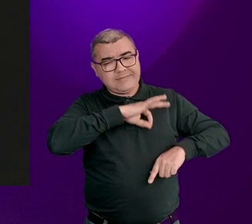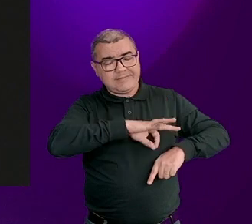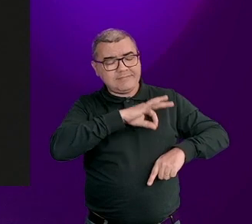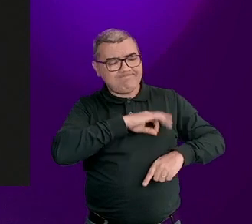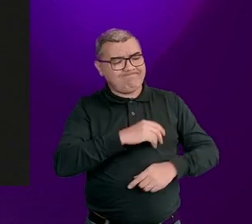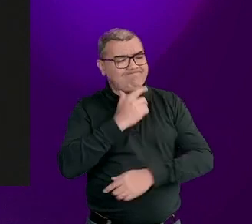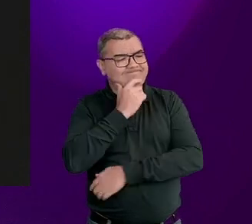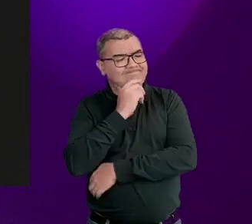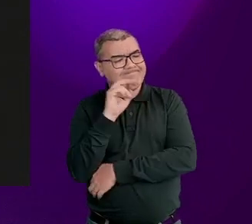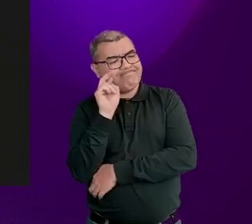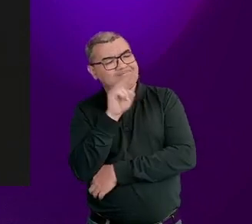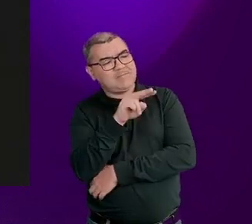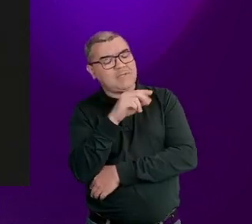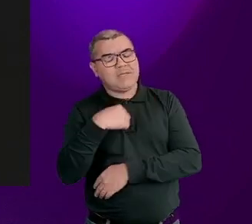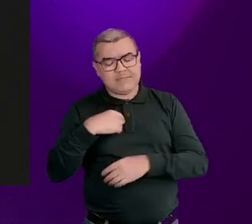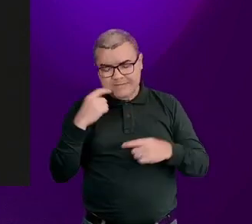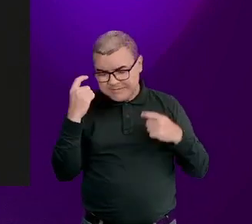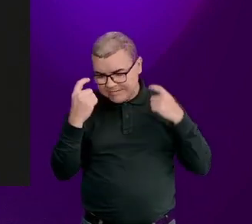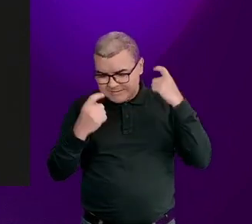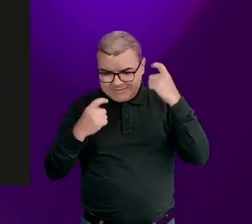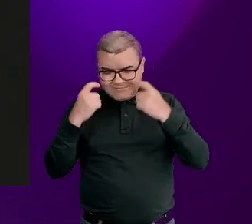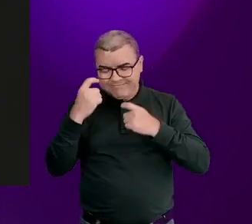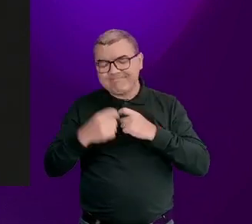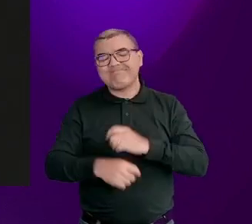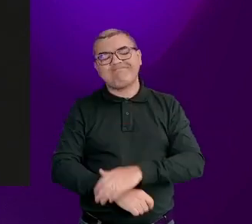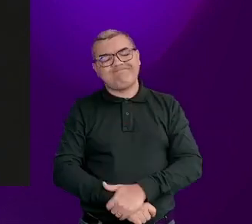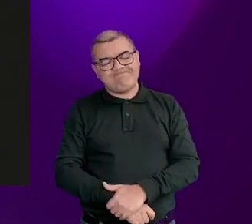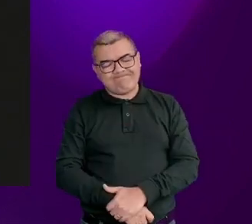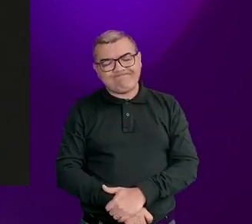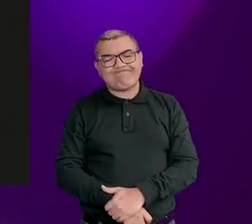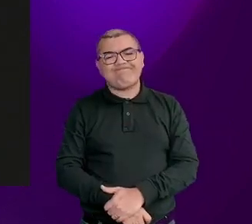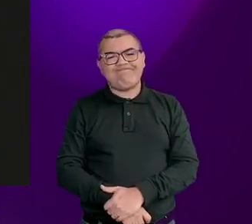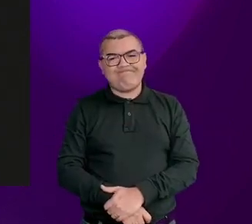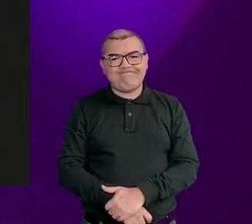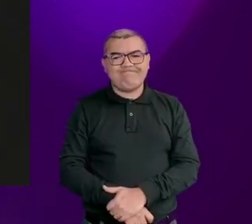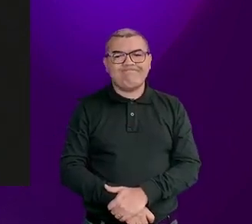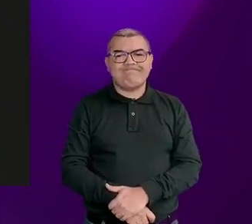Então, assim, eu fico muito preocupada com esse ponto, né?